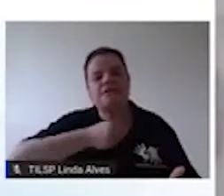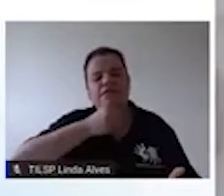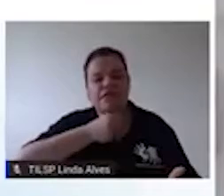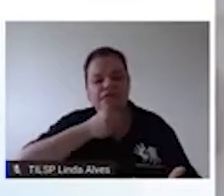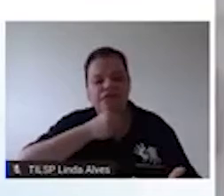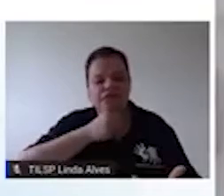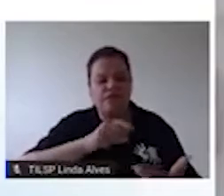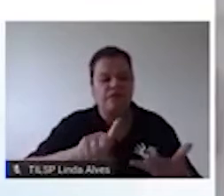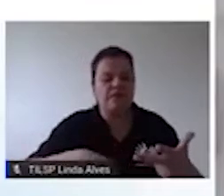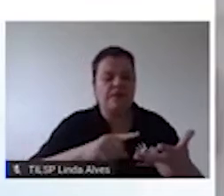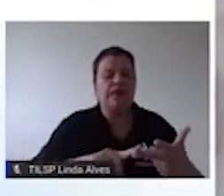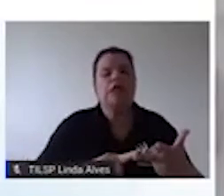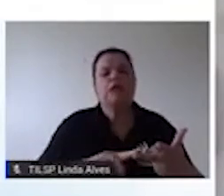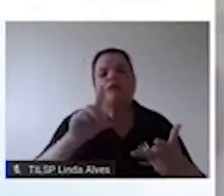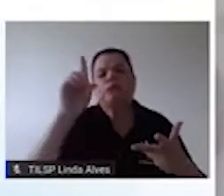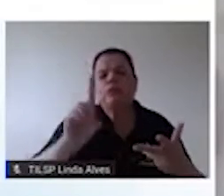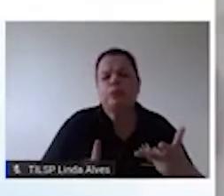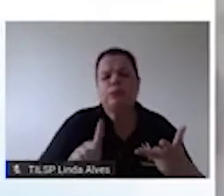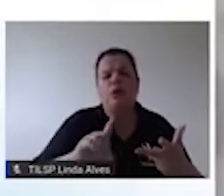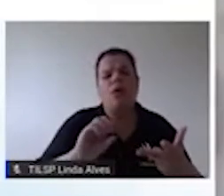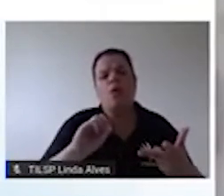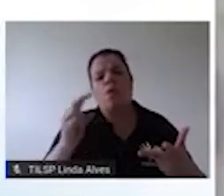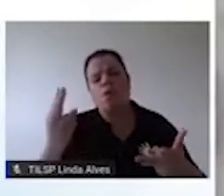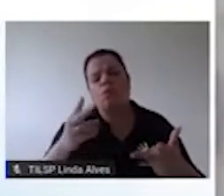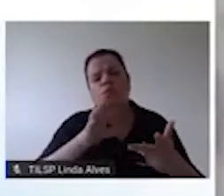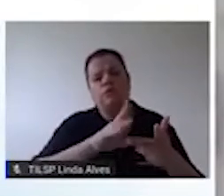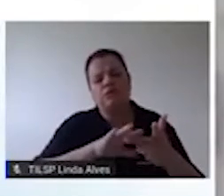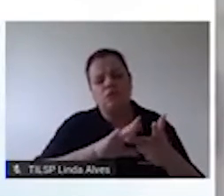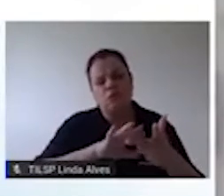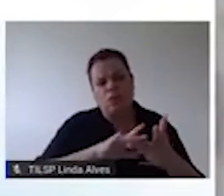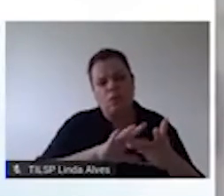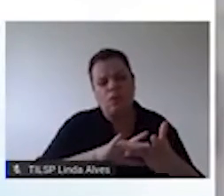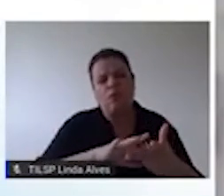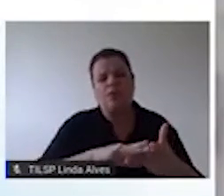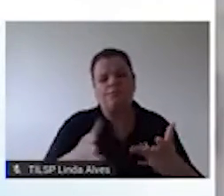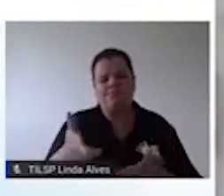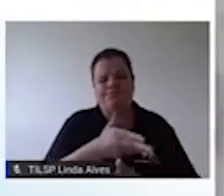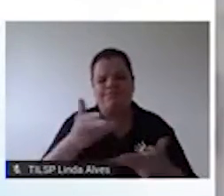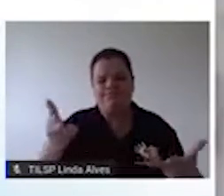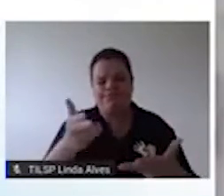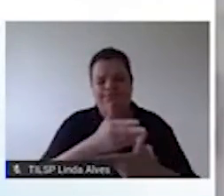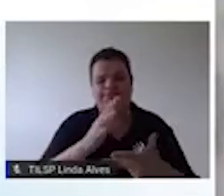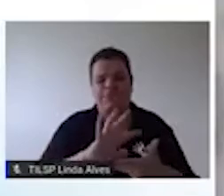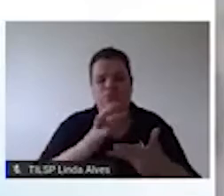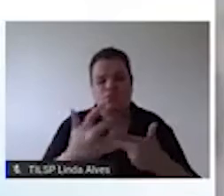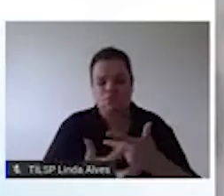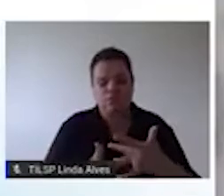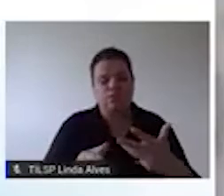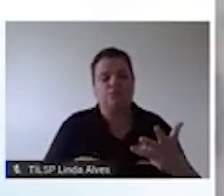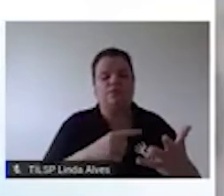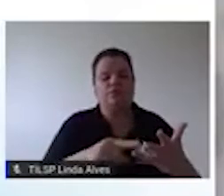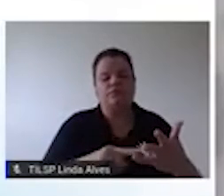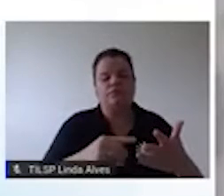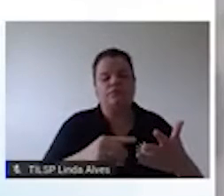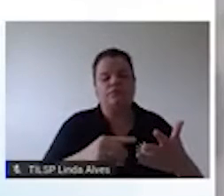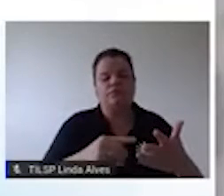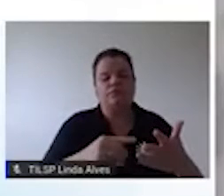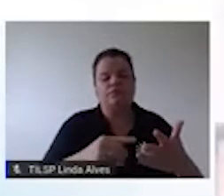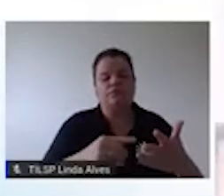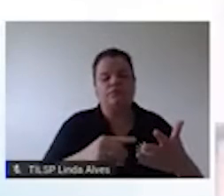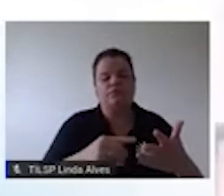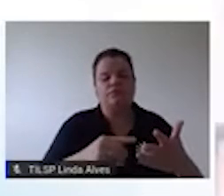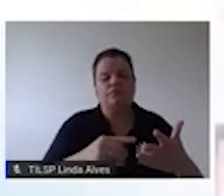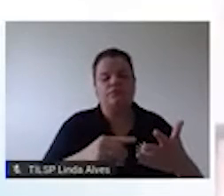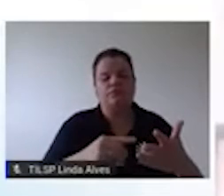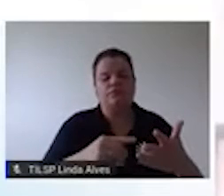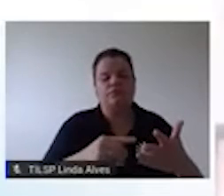pessoas com outras doenças que interagem com a Covid e tornam a Covid mais grave, e assim por diante.